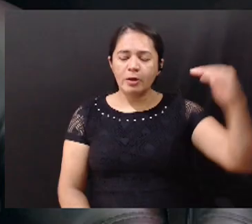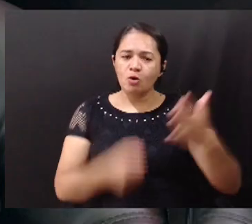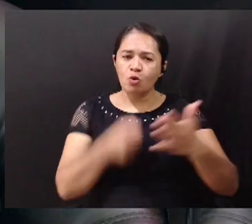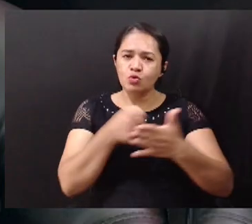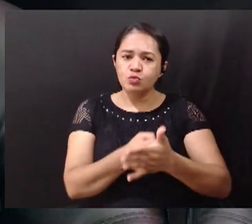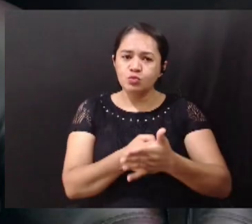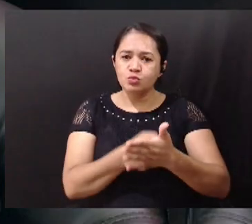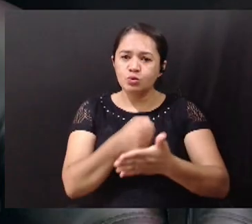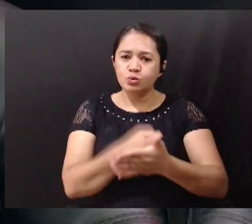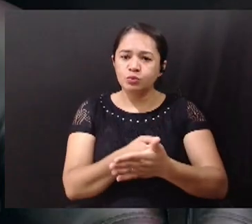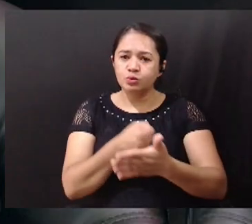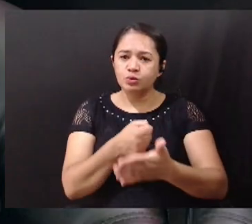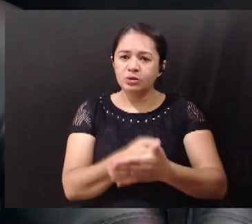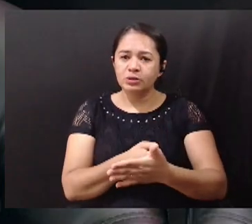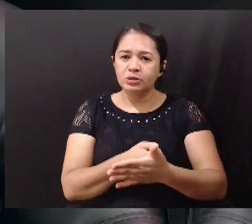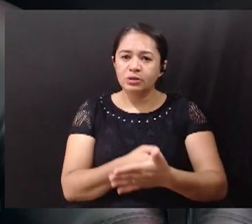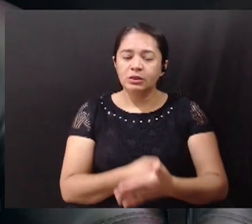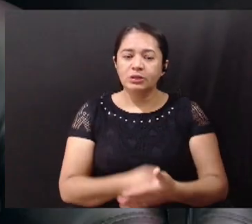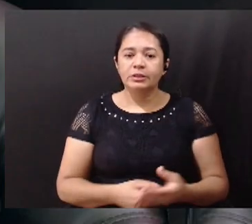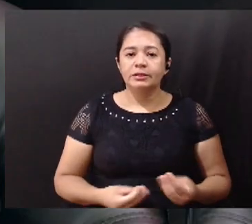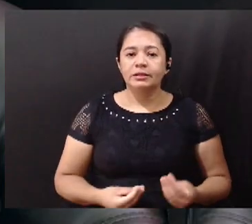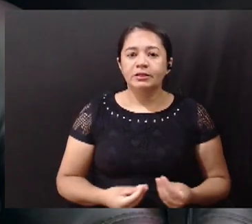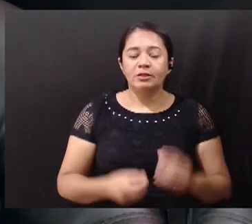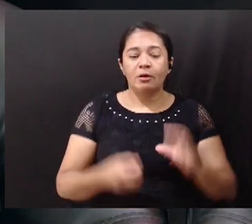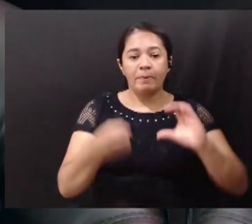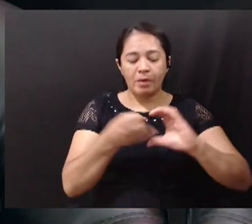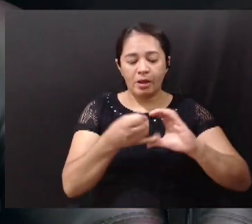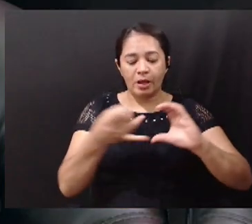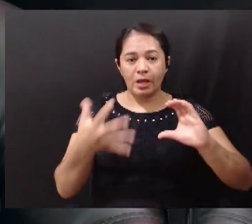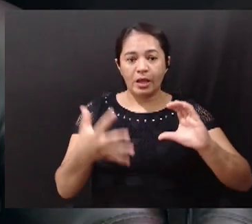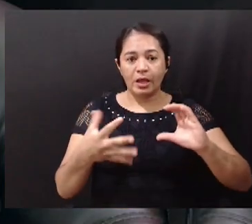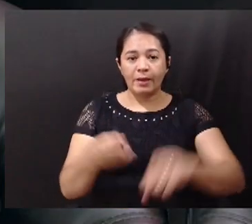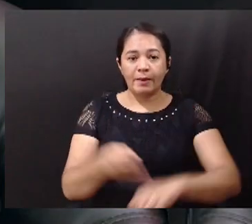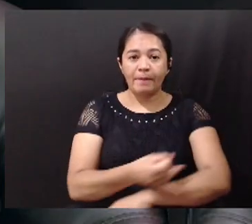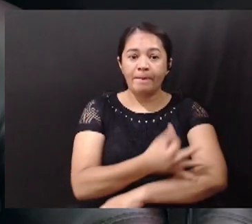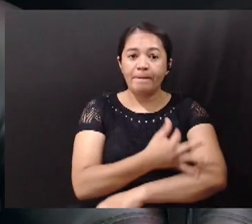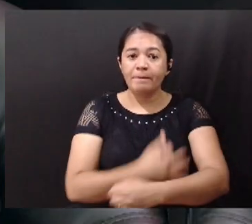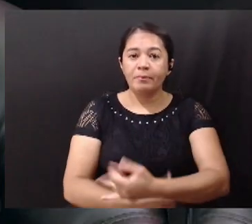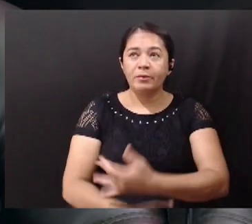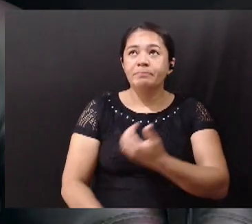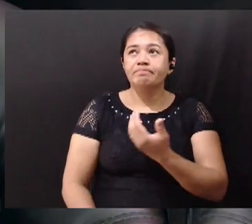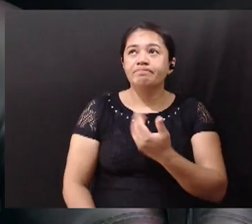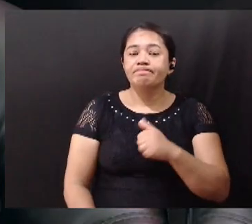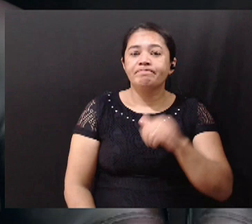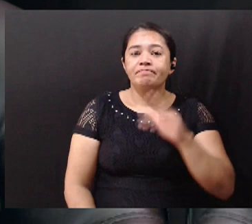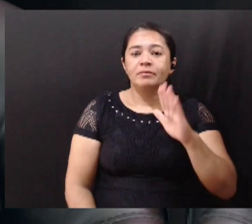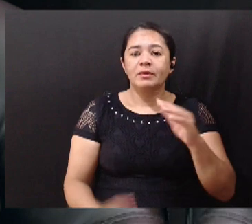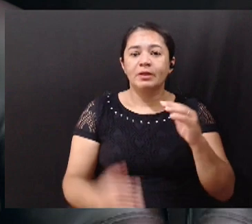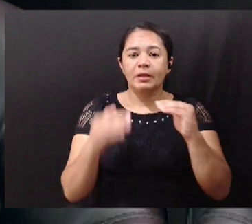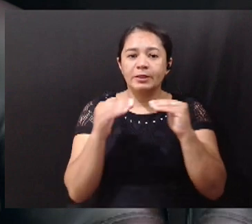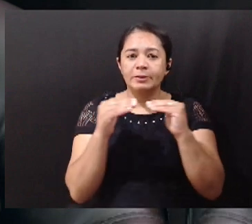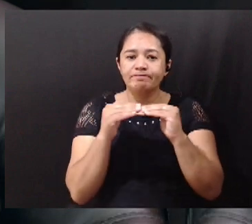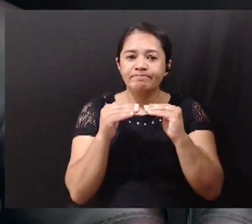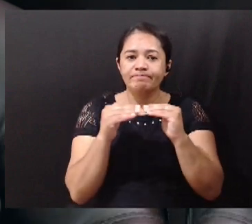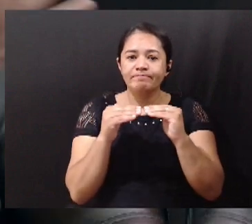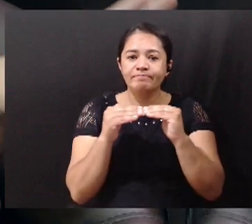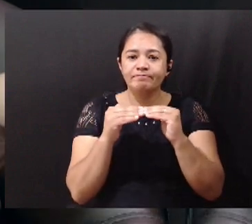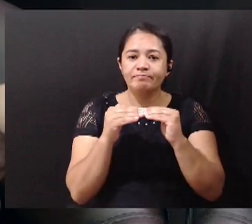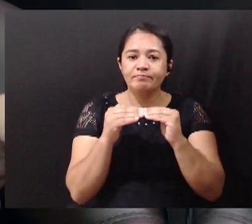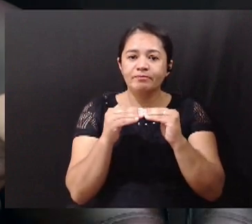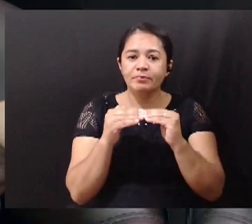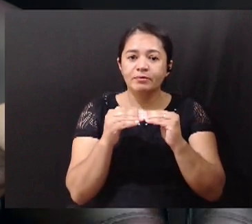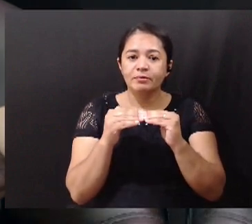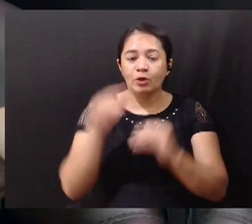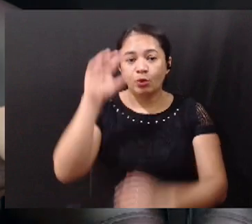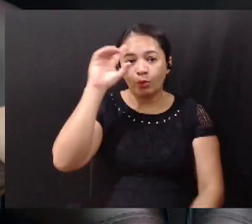que tiver uma característica emocional mais coerente e coesa com o dia a dia,